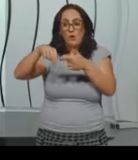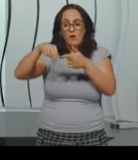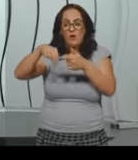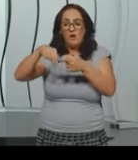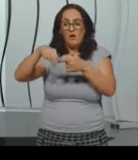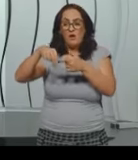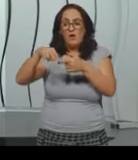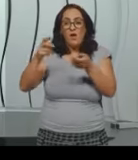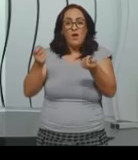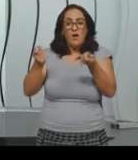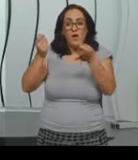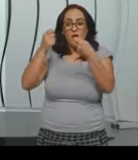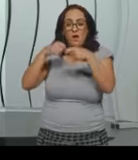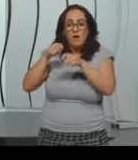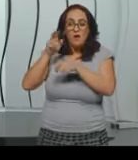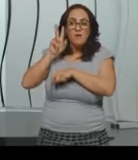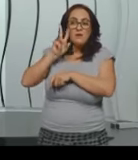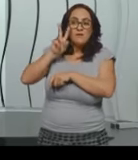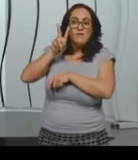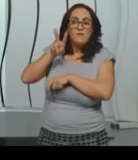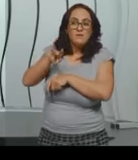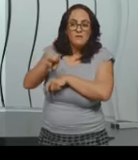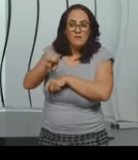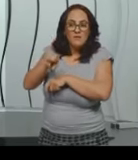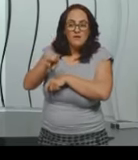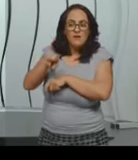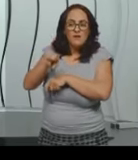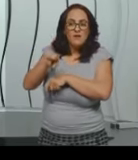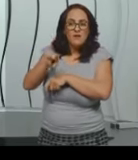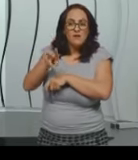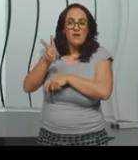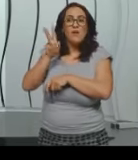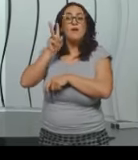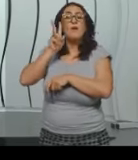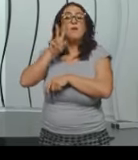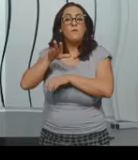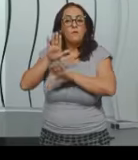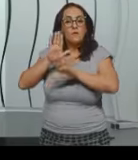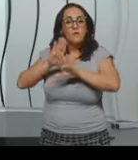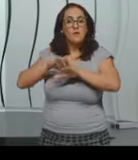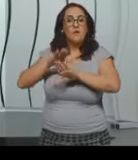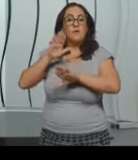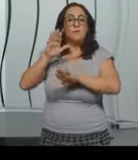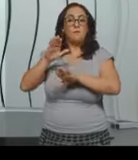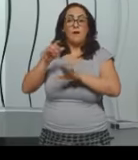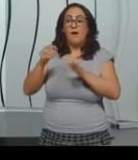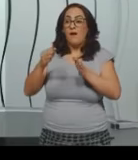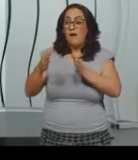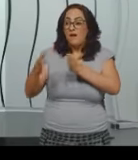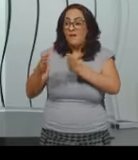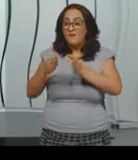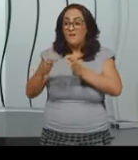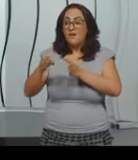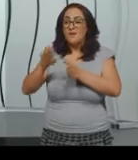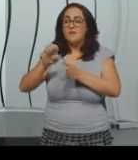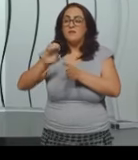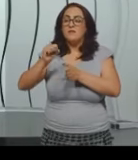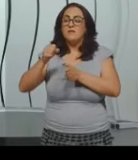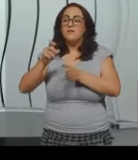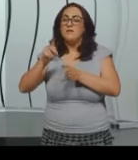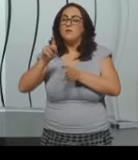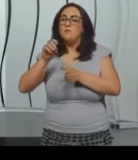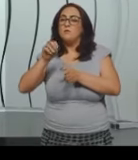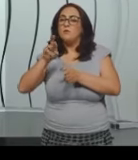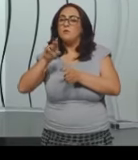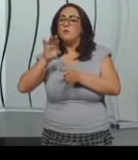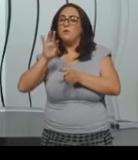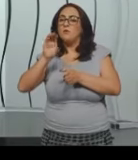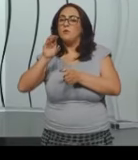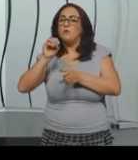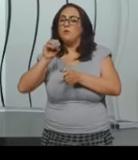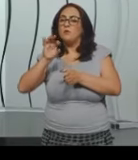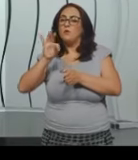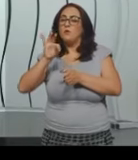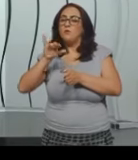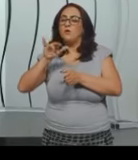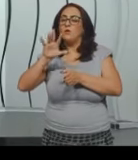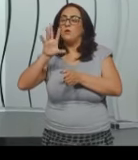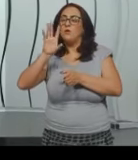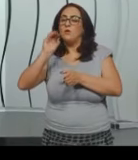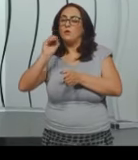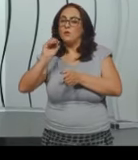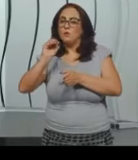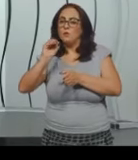então visualizar mais a fase esporófito. Por isso que eu falo que a fase esporófito ela vai